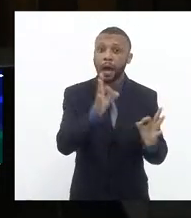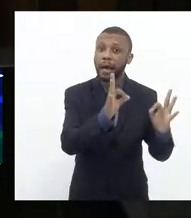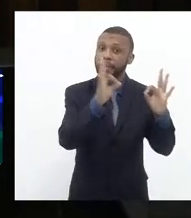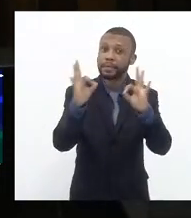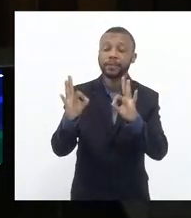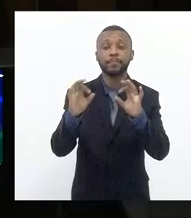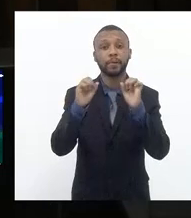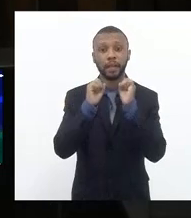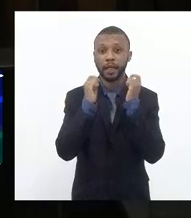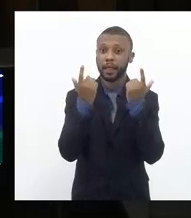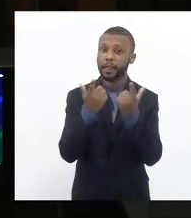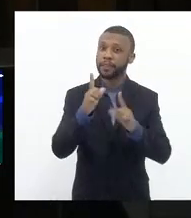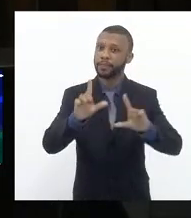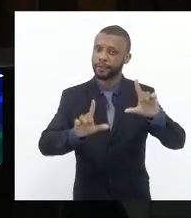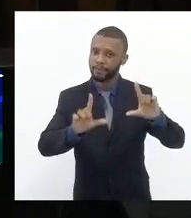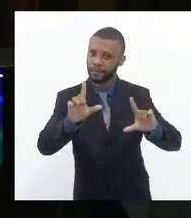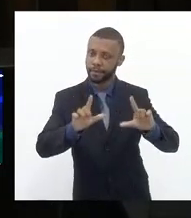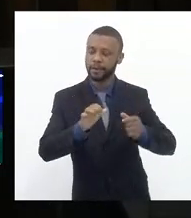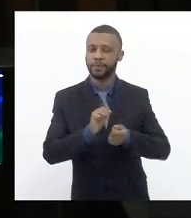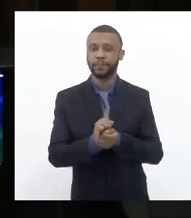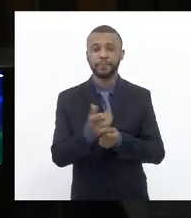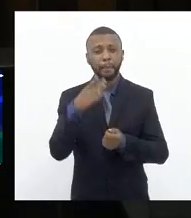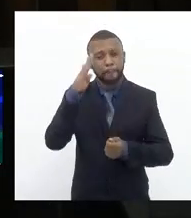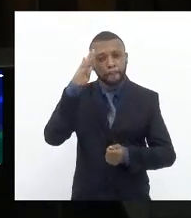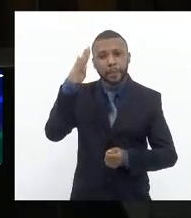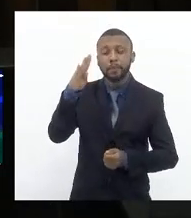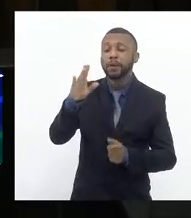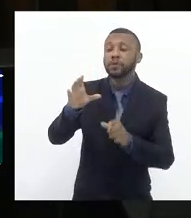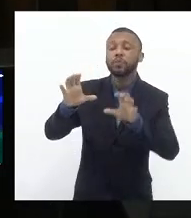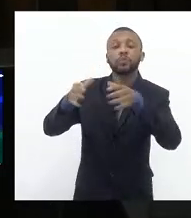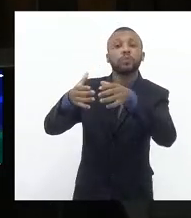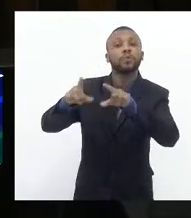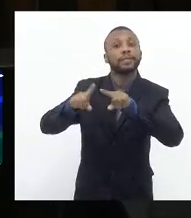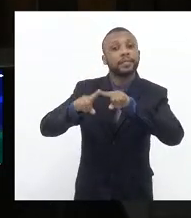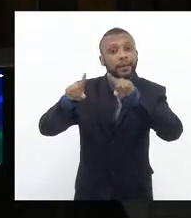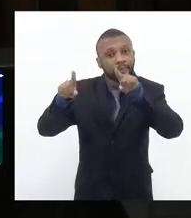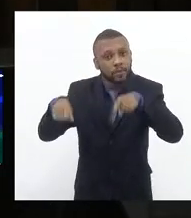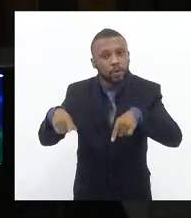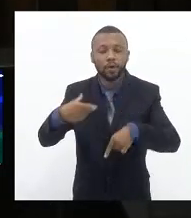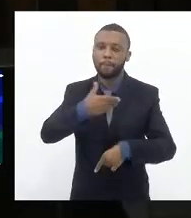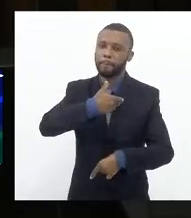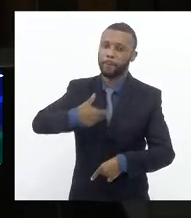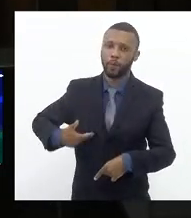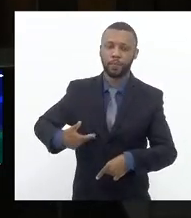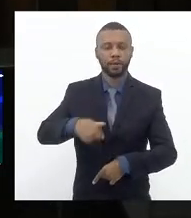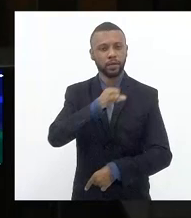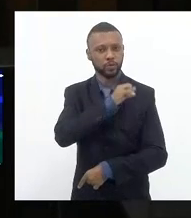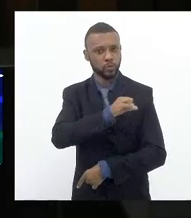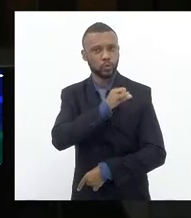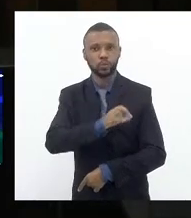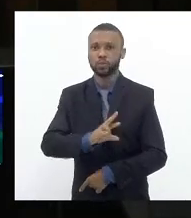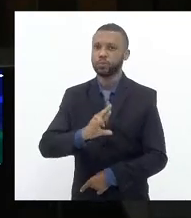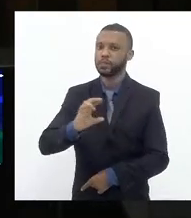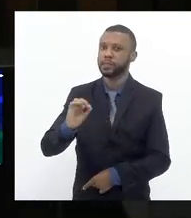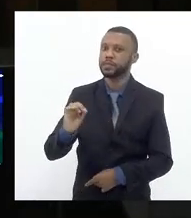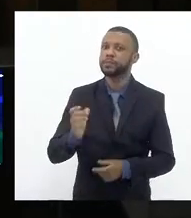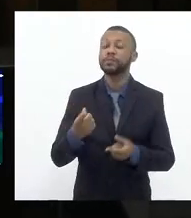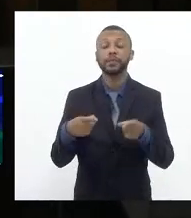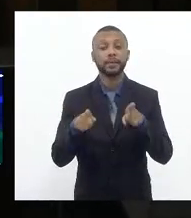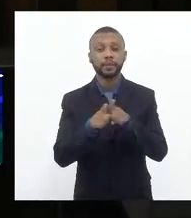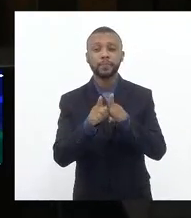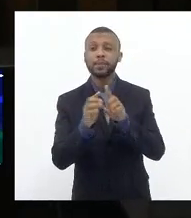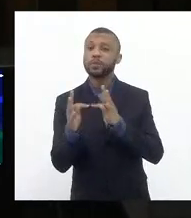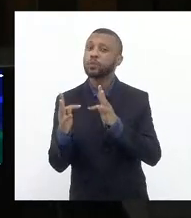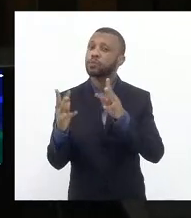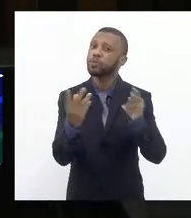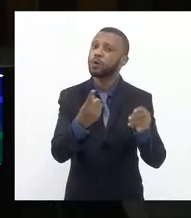especialmente os servidores, as servidoras públicas do Estado do Rio de Janeiro e todos aqueles que, de alguma